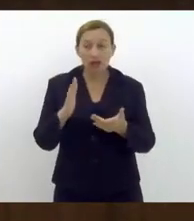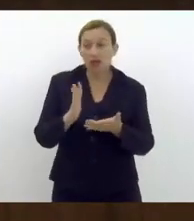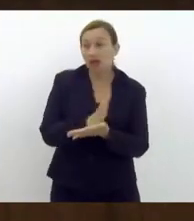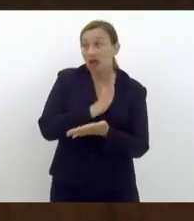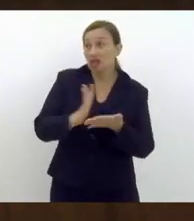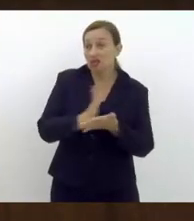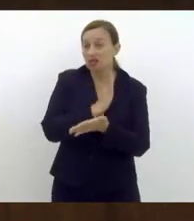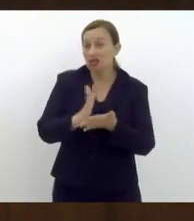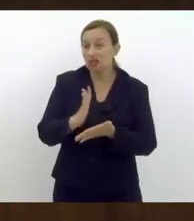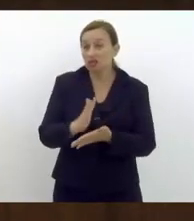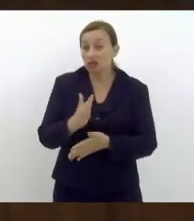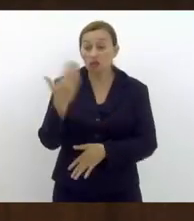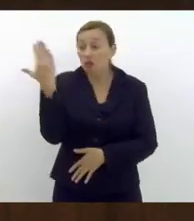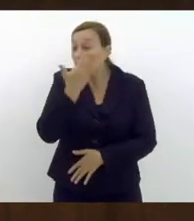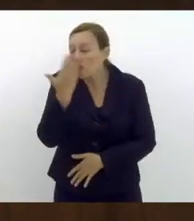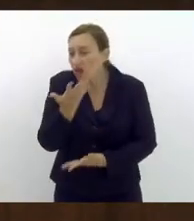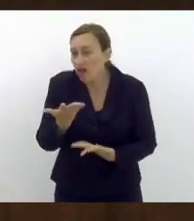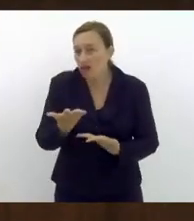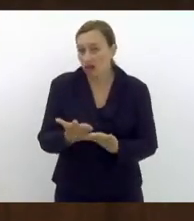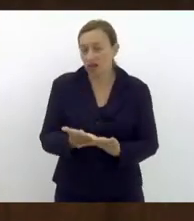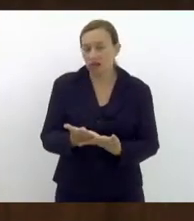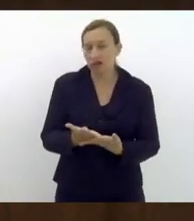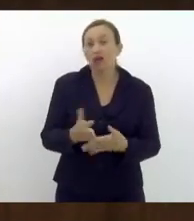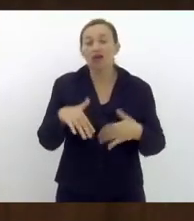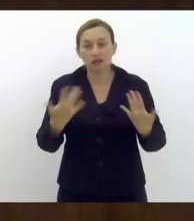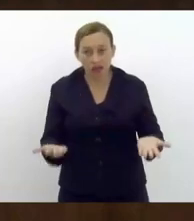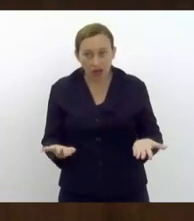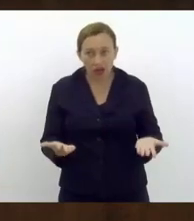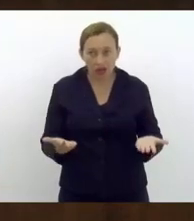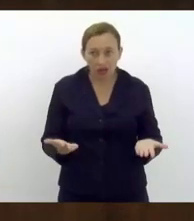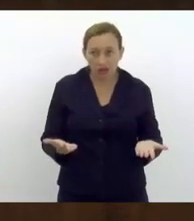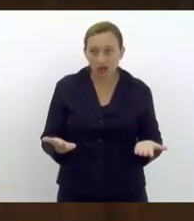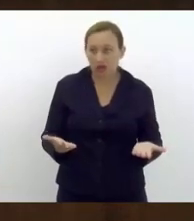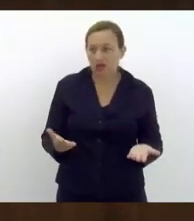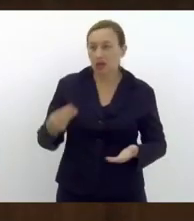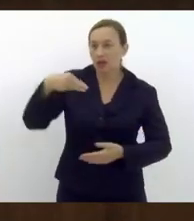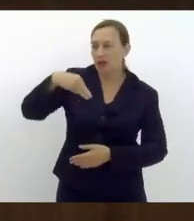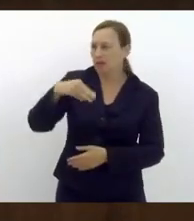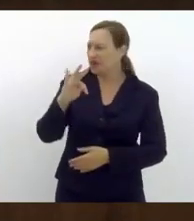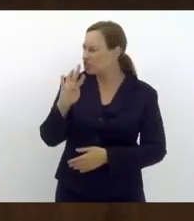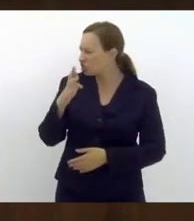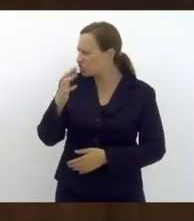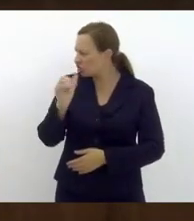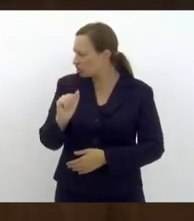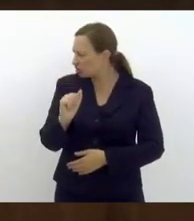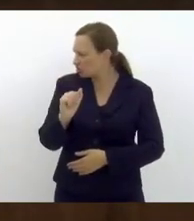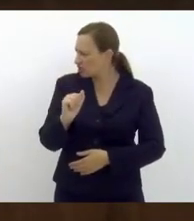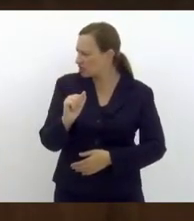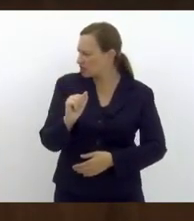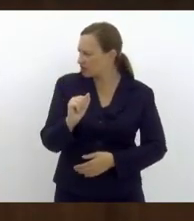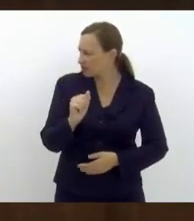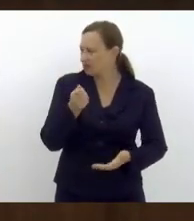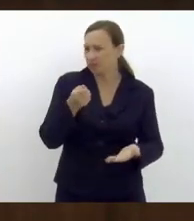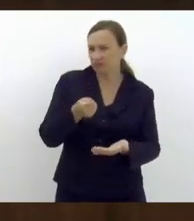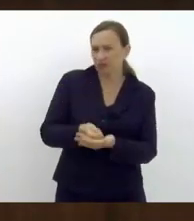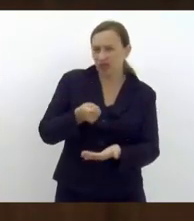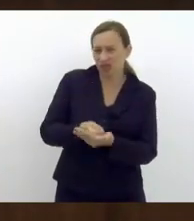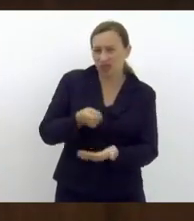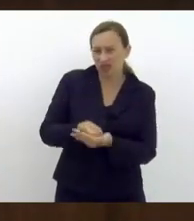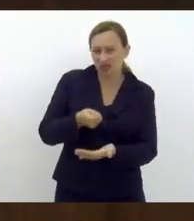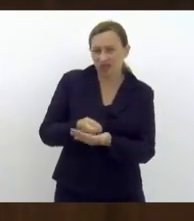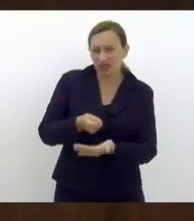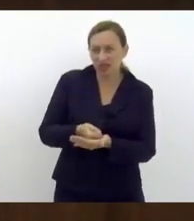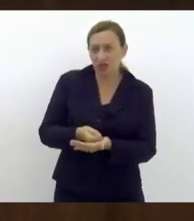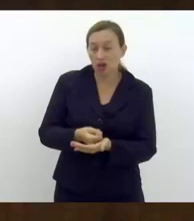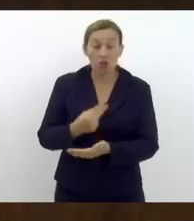são invisibilizadas. Então, pela lógica também machista e misógina, mulher não pode estar no samba tocando,